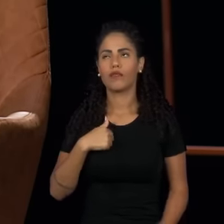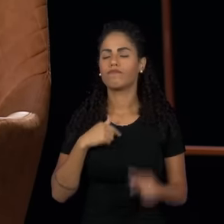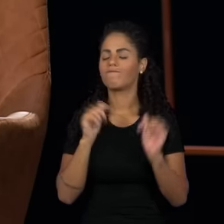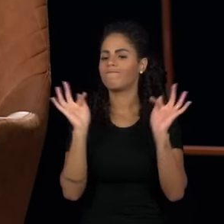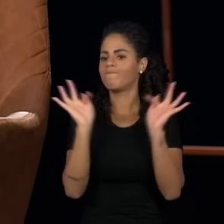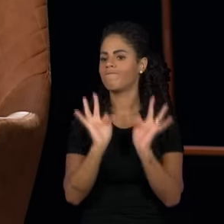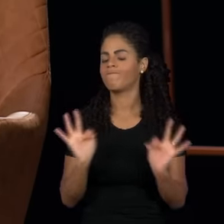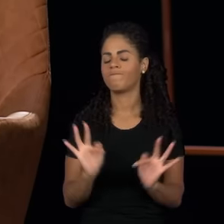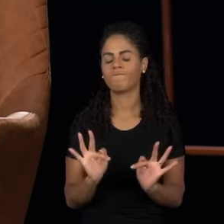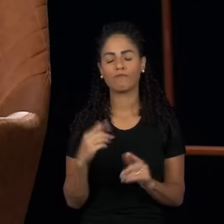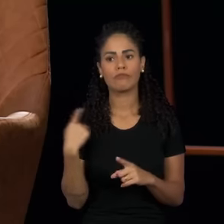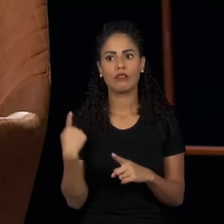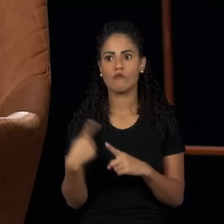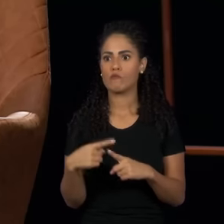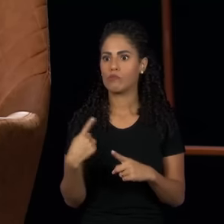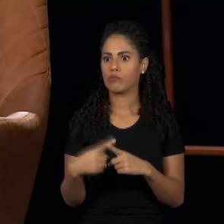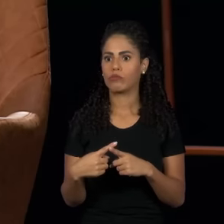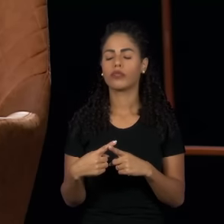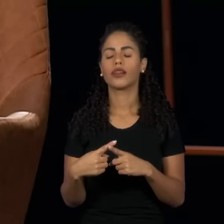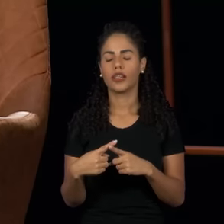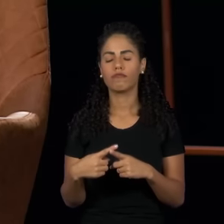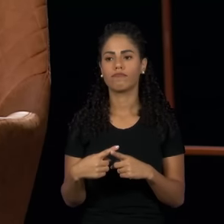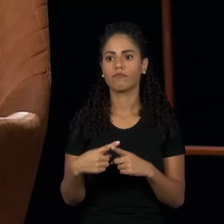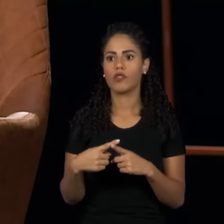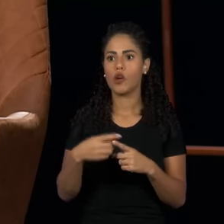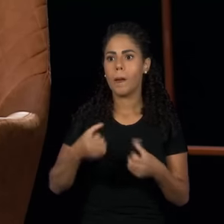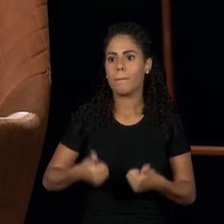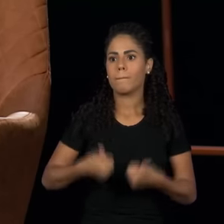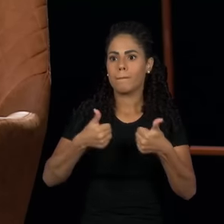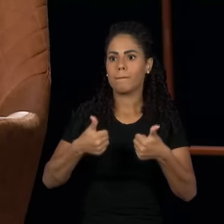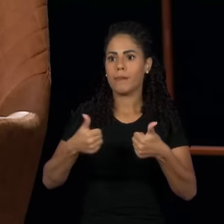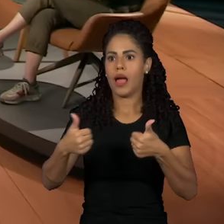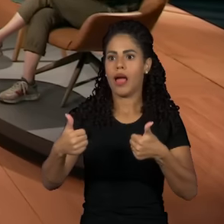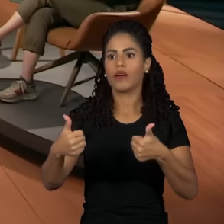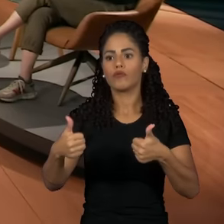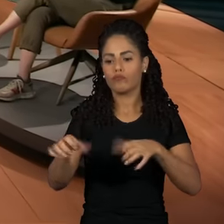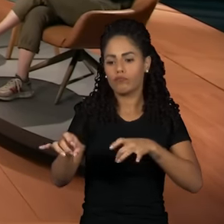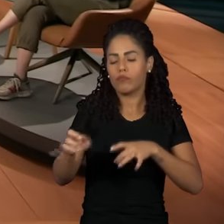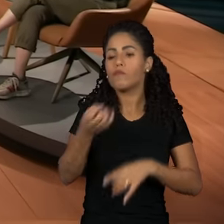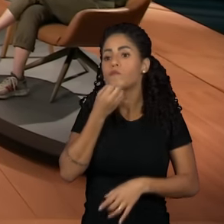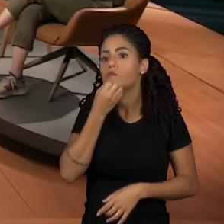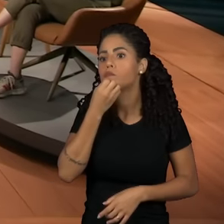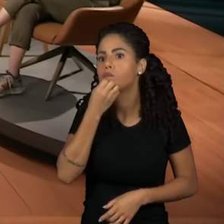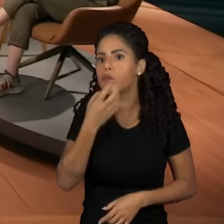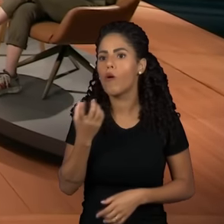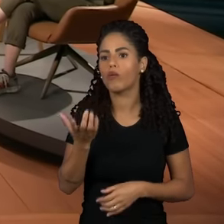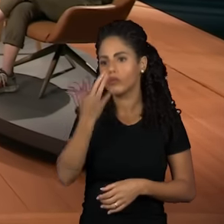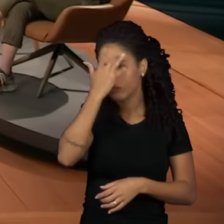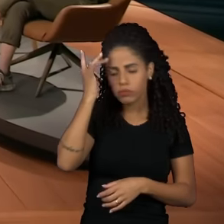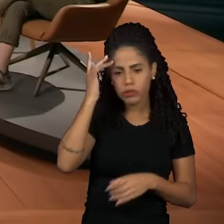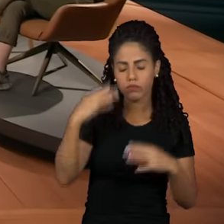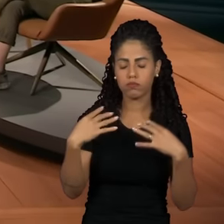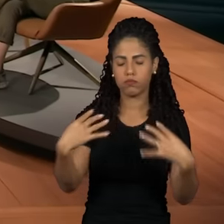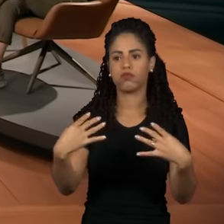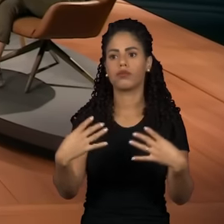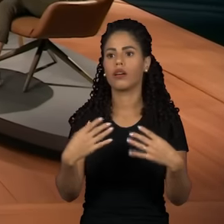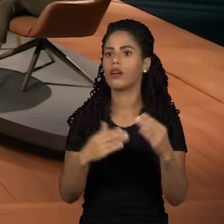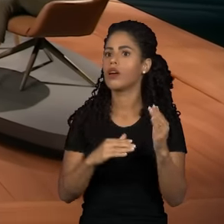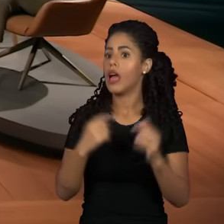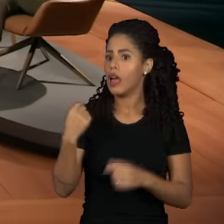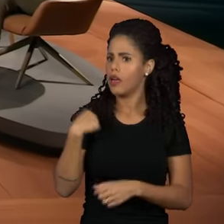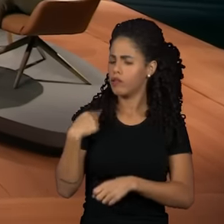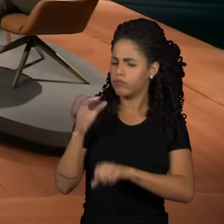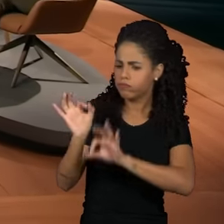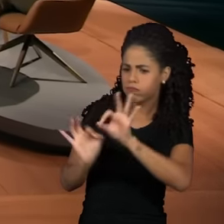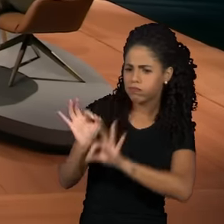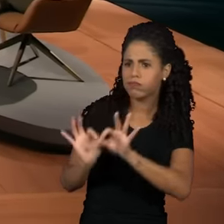porque eu tive também um retorno no set, inclusive, tá? Quando eu digo retorno, não é depois que estreou, não. Quando eu estava